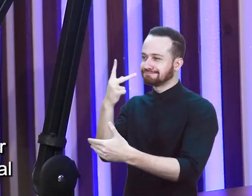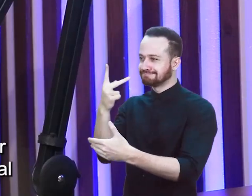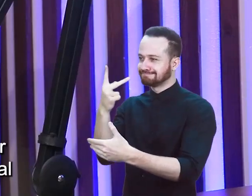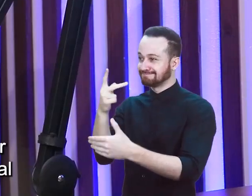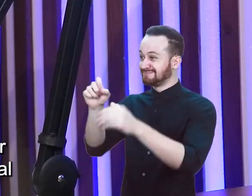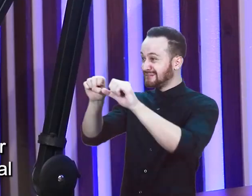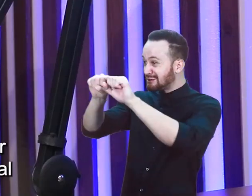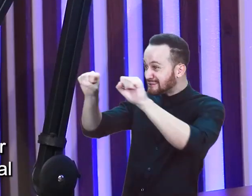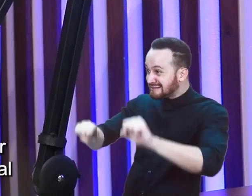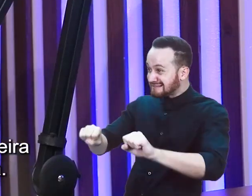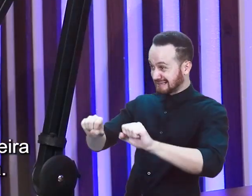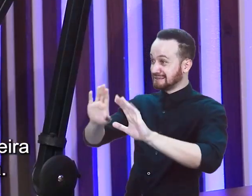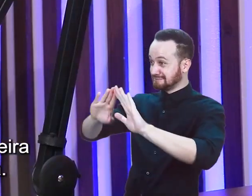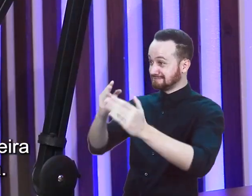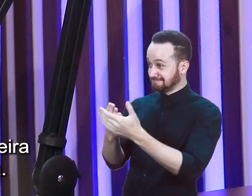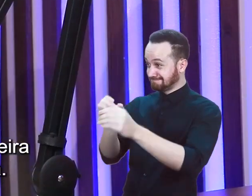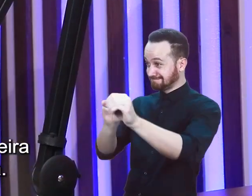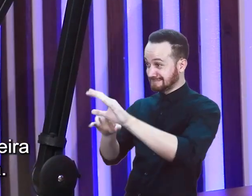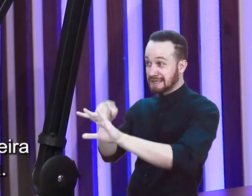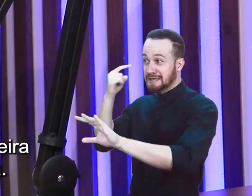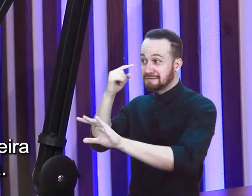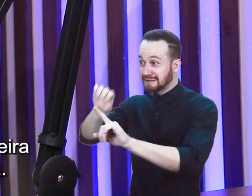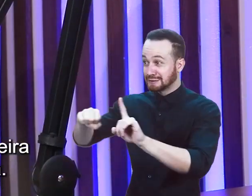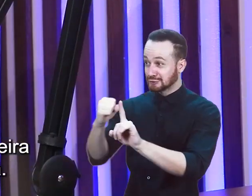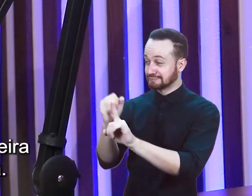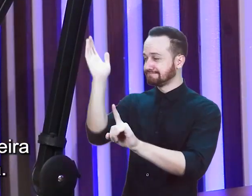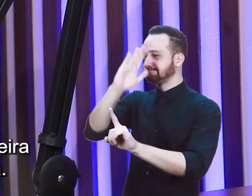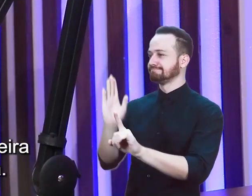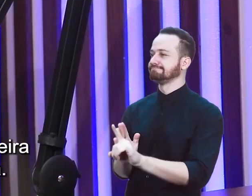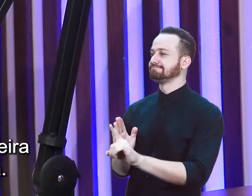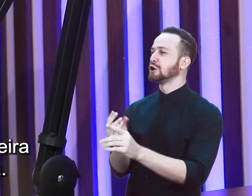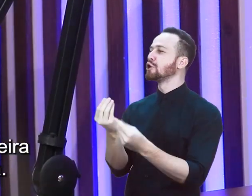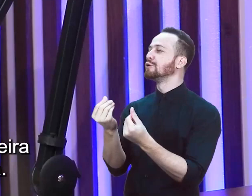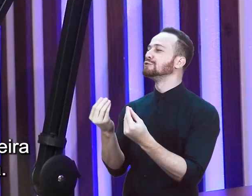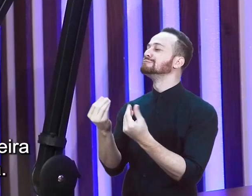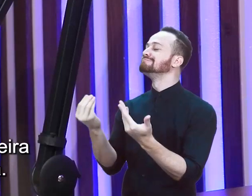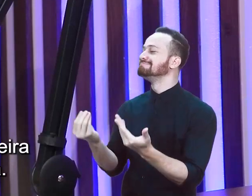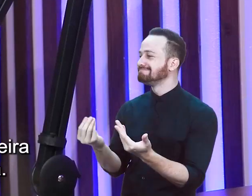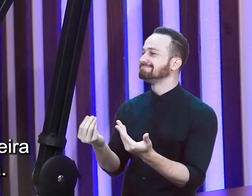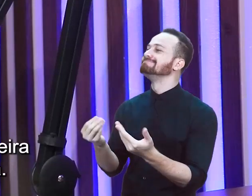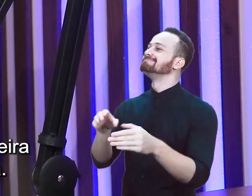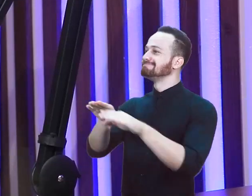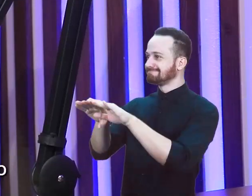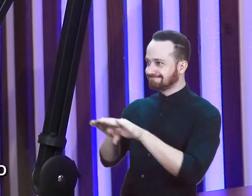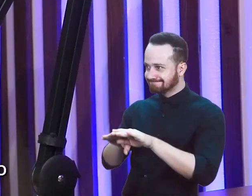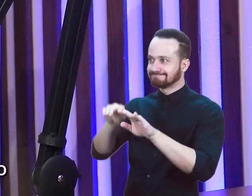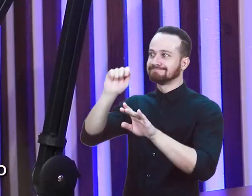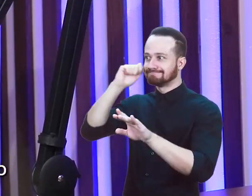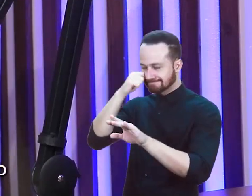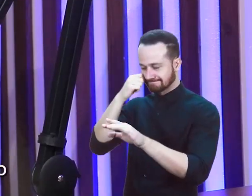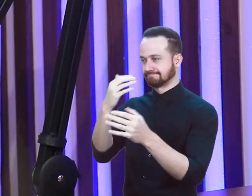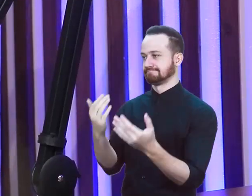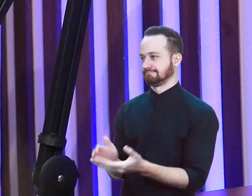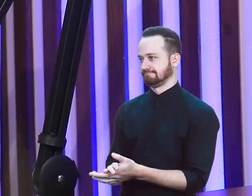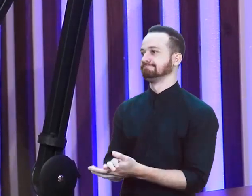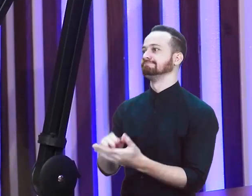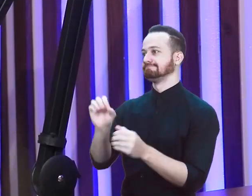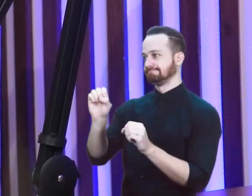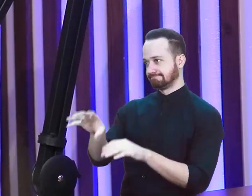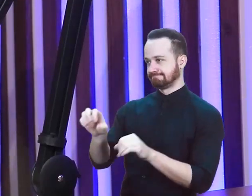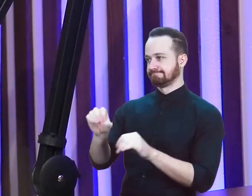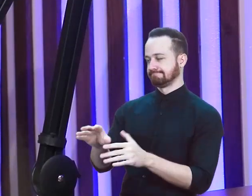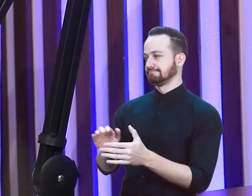novo sistema educacional que pense na sociedade brasileira como uma sociedade negra. É a primeira coisa,